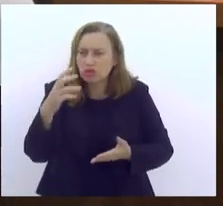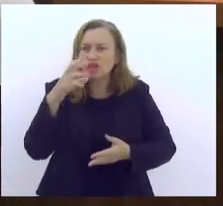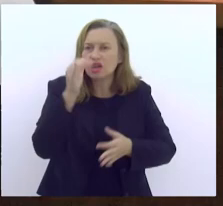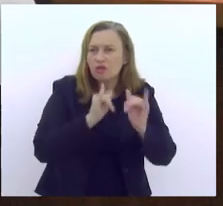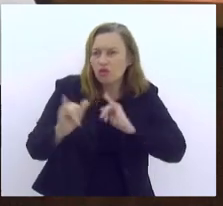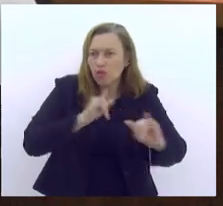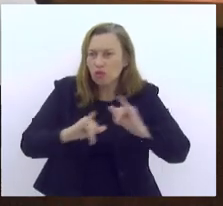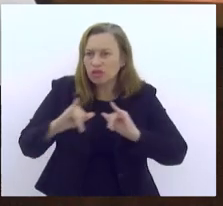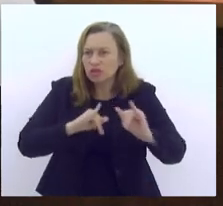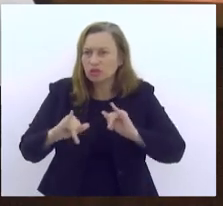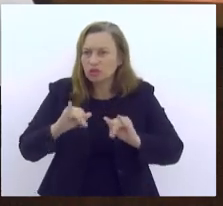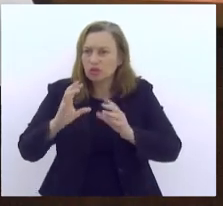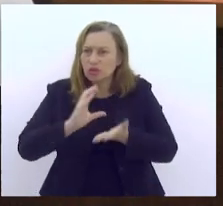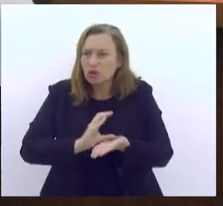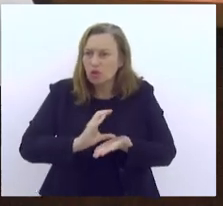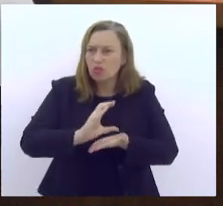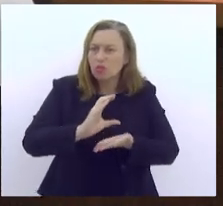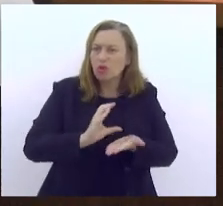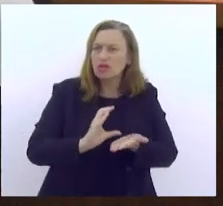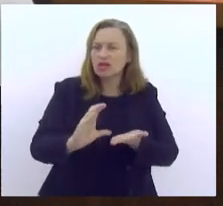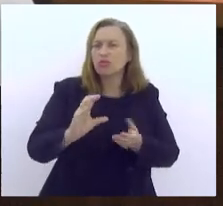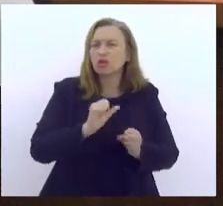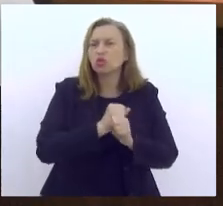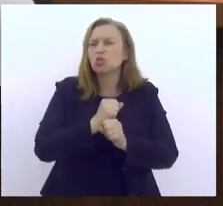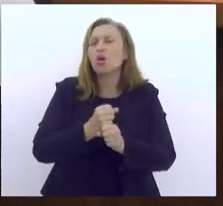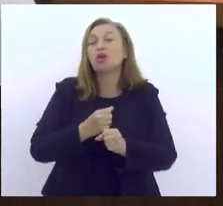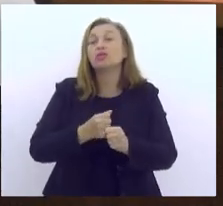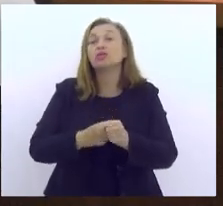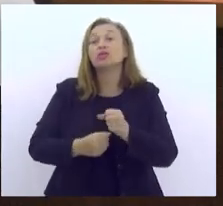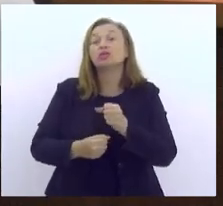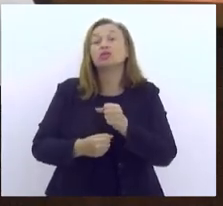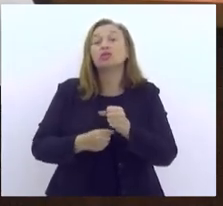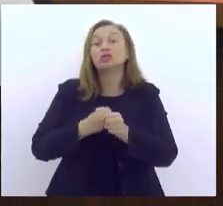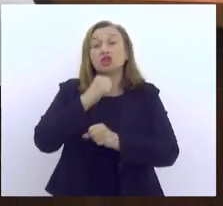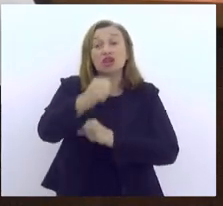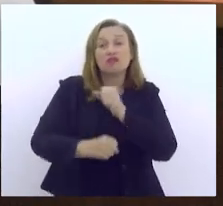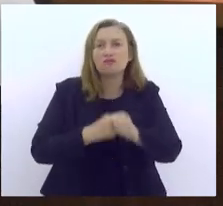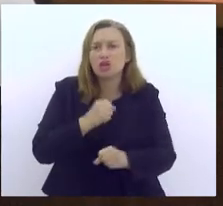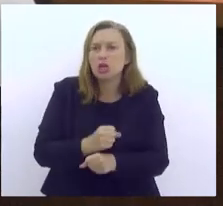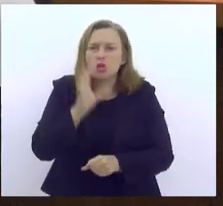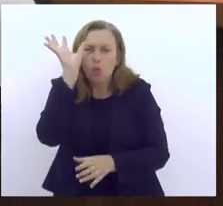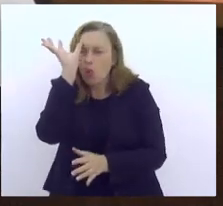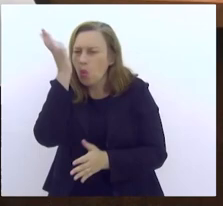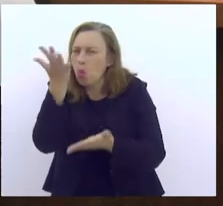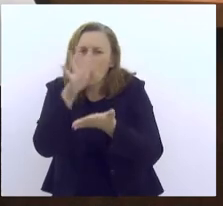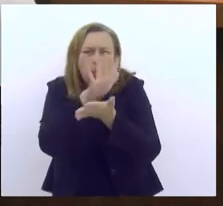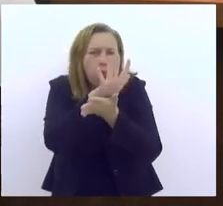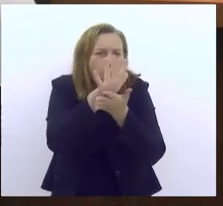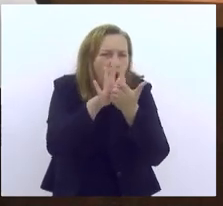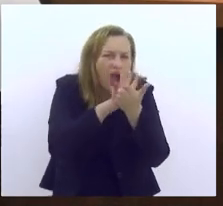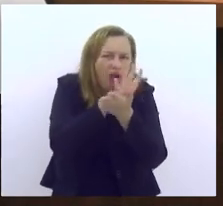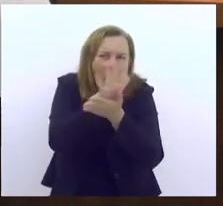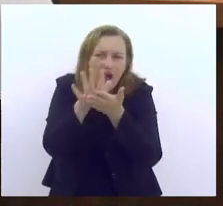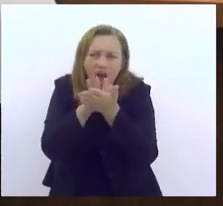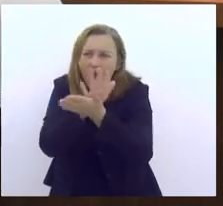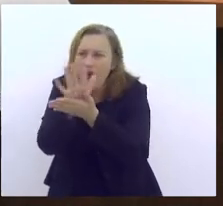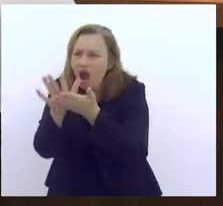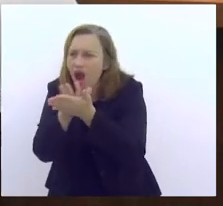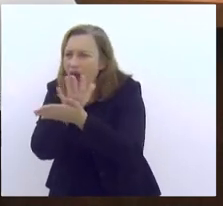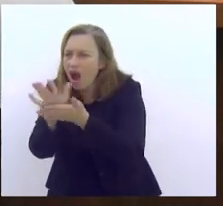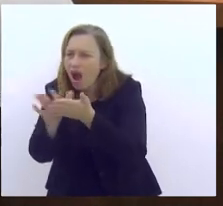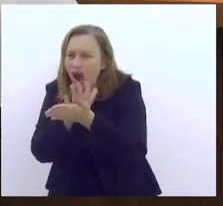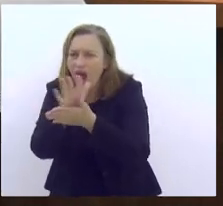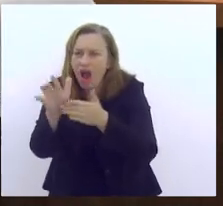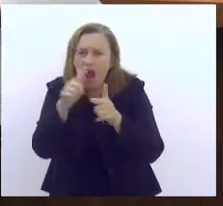informação, para o orçamento do ano que vem. Ou seja, não se quer resolver o problema. Quer dar tiro